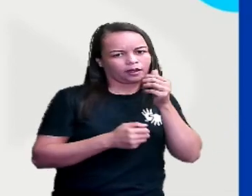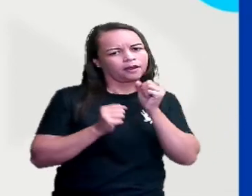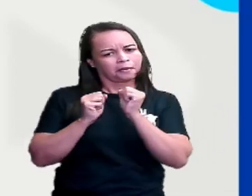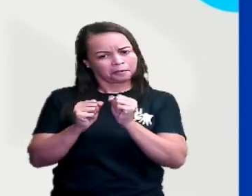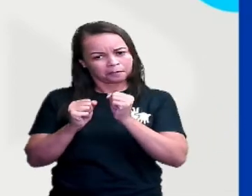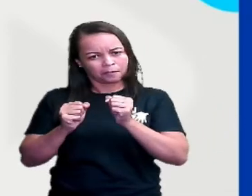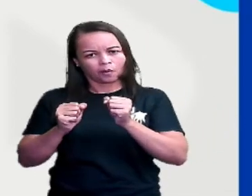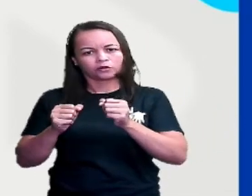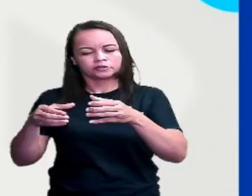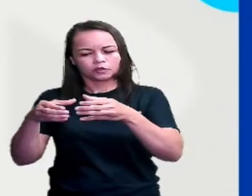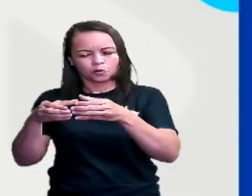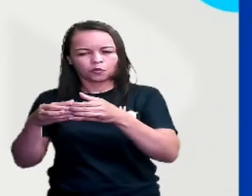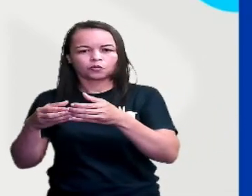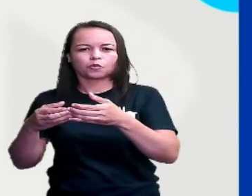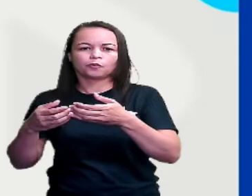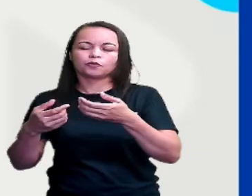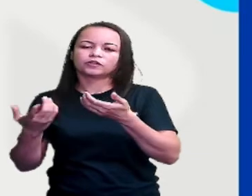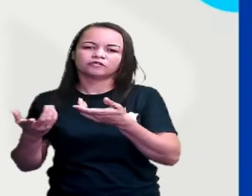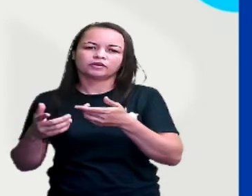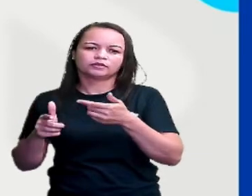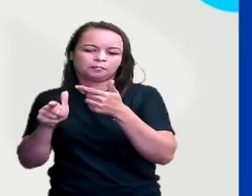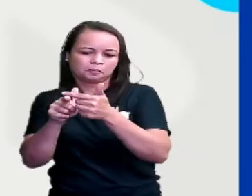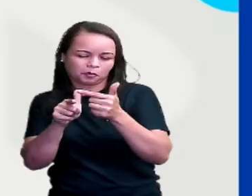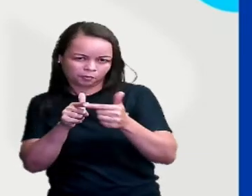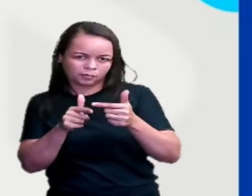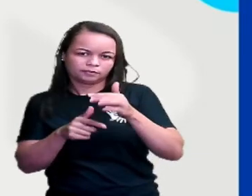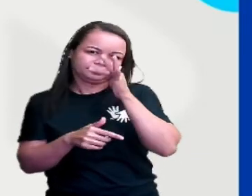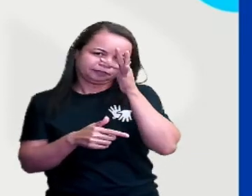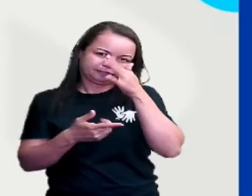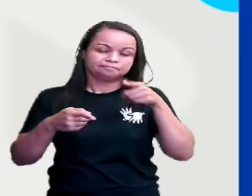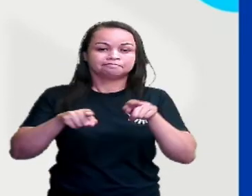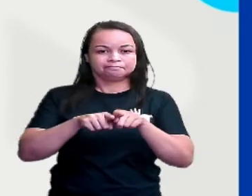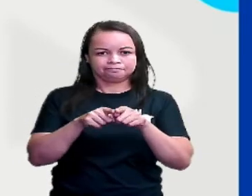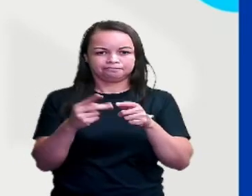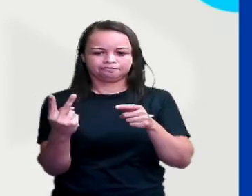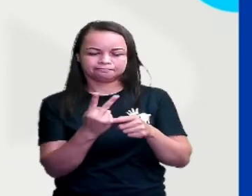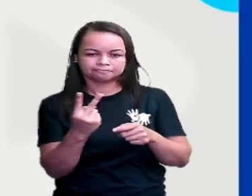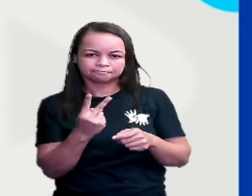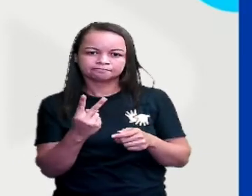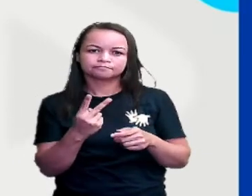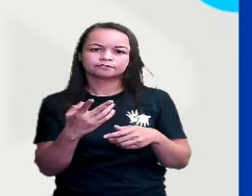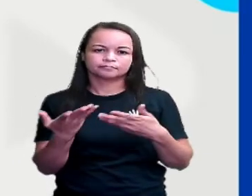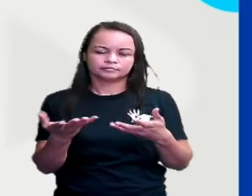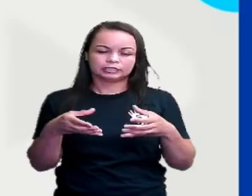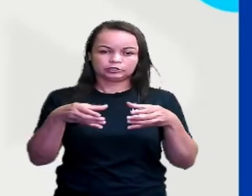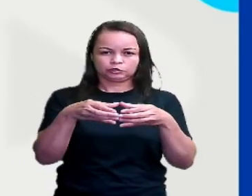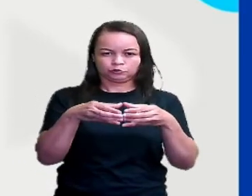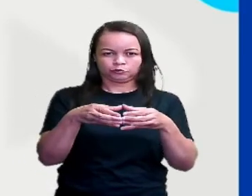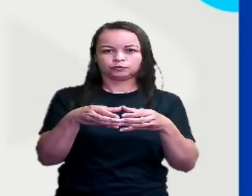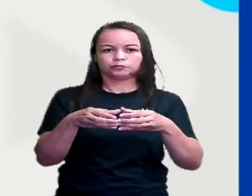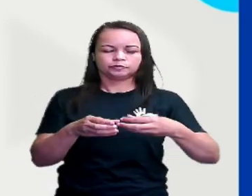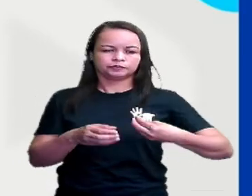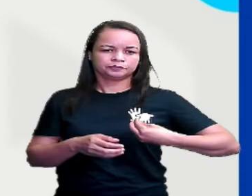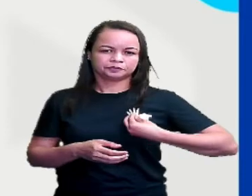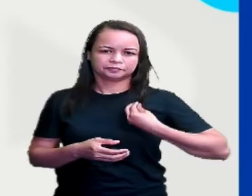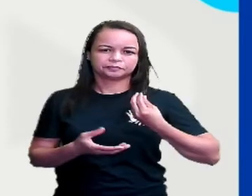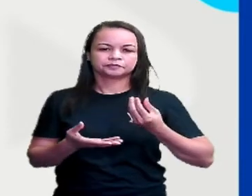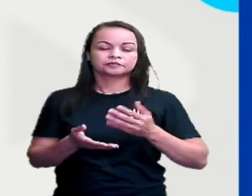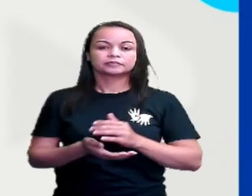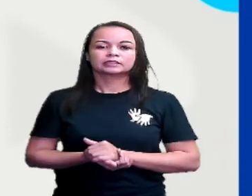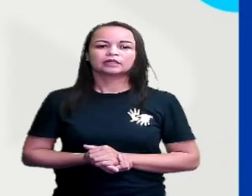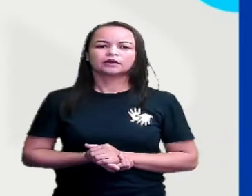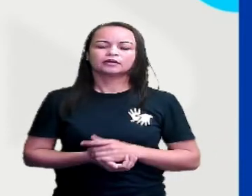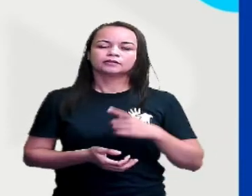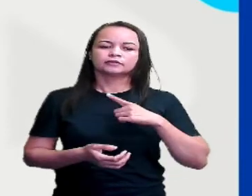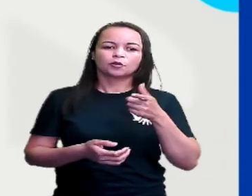vá prejudicar essa planta, tá certo? Esse grupo de ser vivo. E temos mais um item de